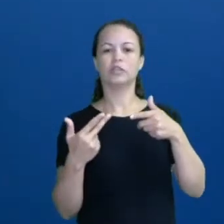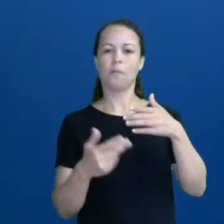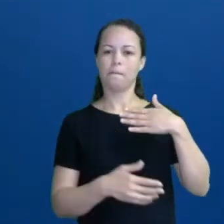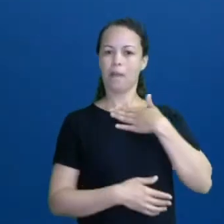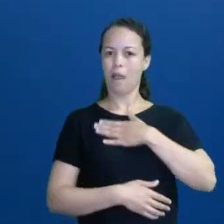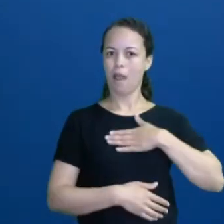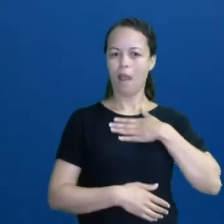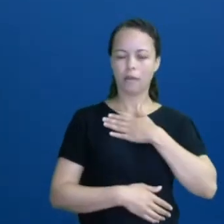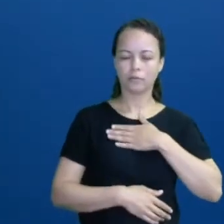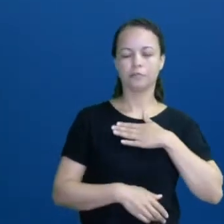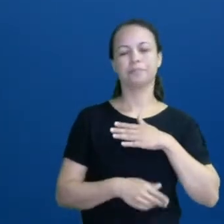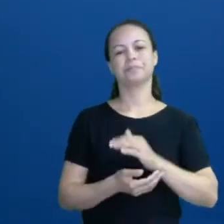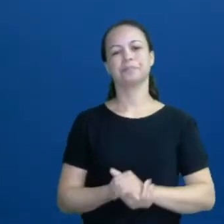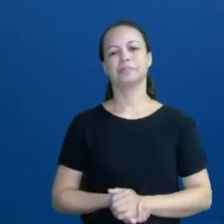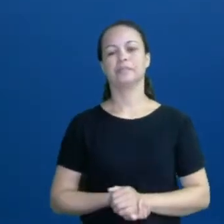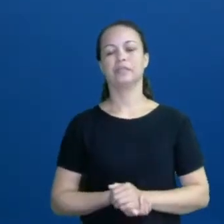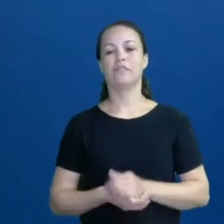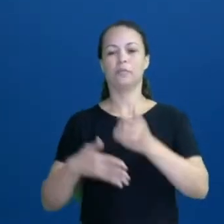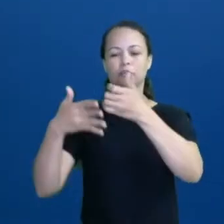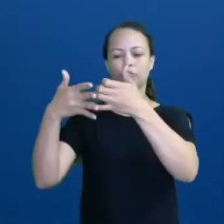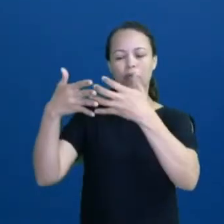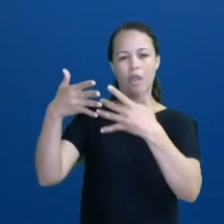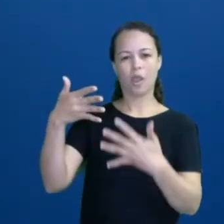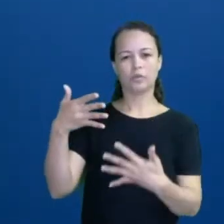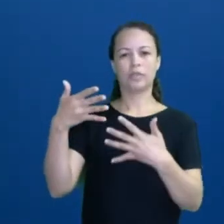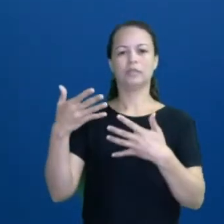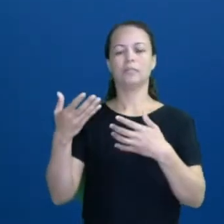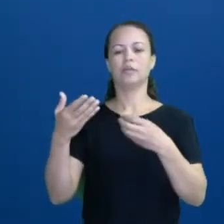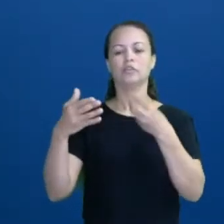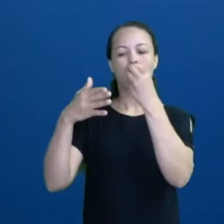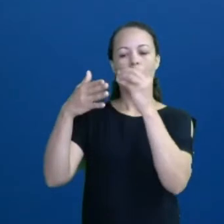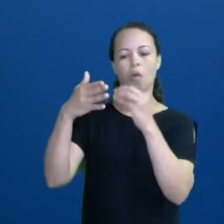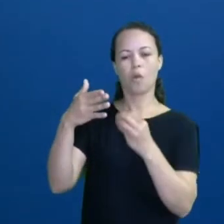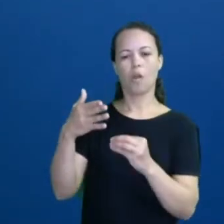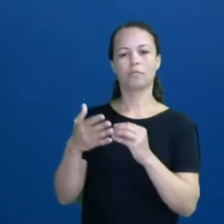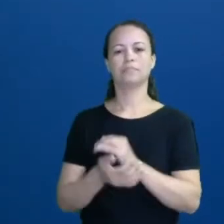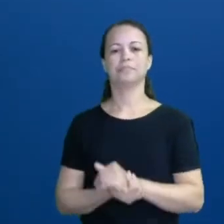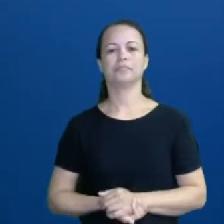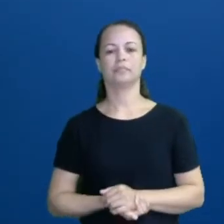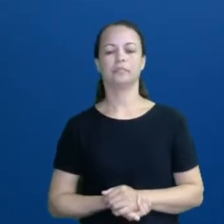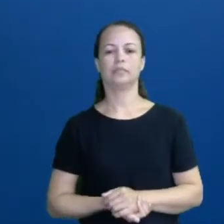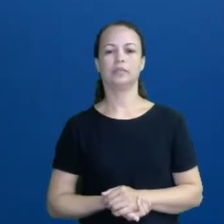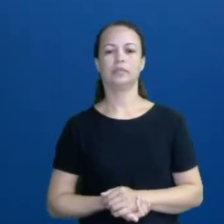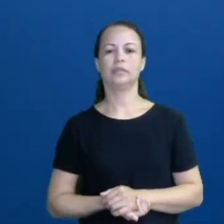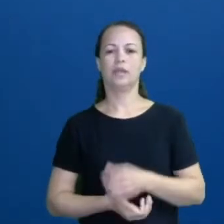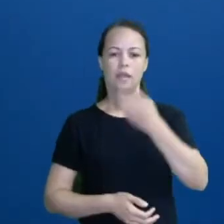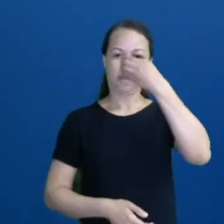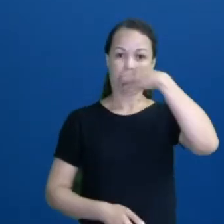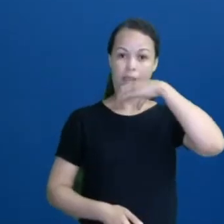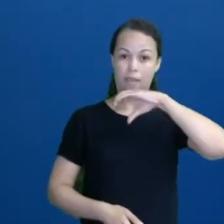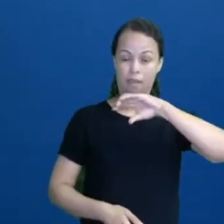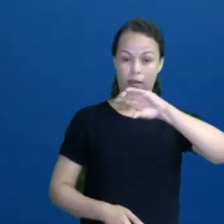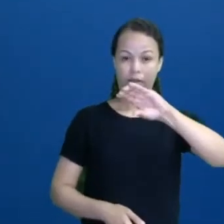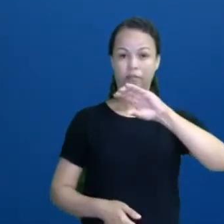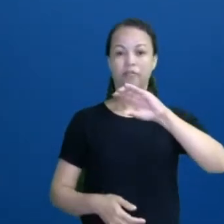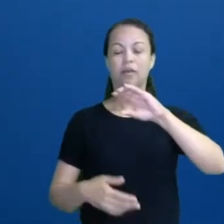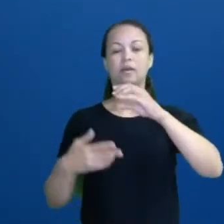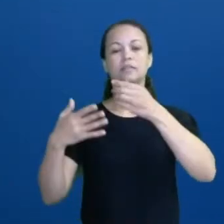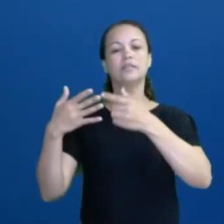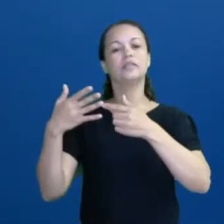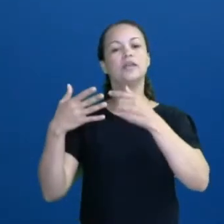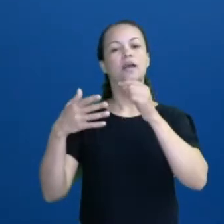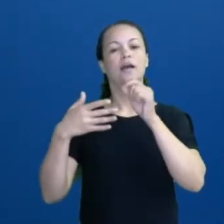gosto. Vamos ver aqui quais são os animais silvestres que eu coloquei nessa lista. Elefante,